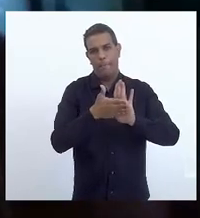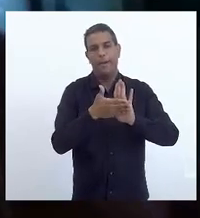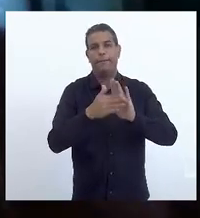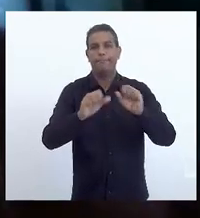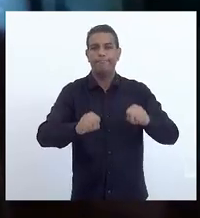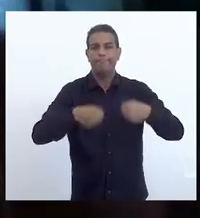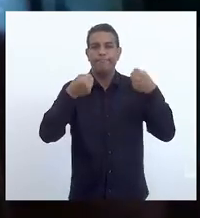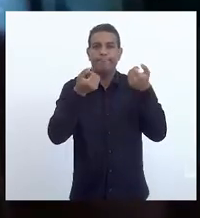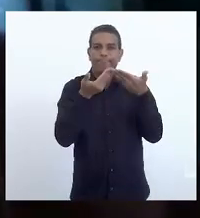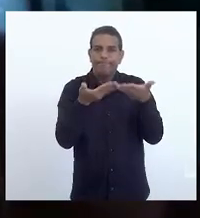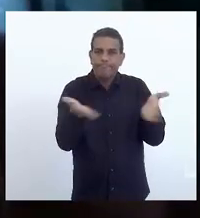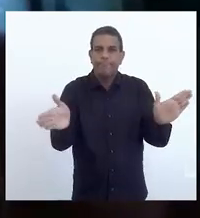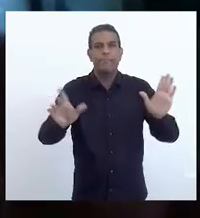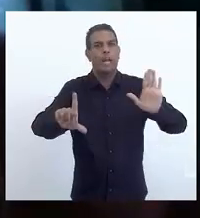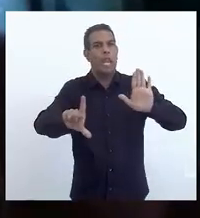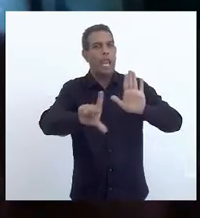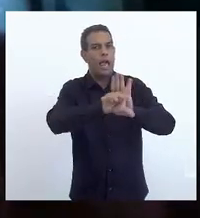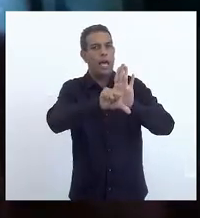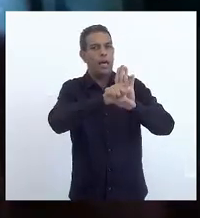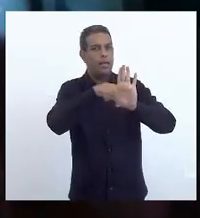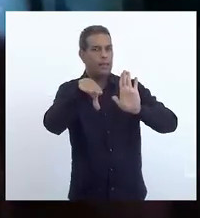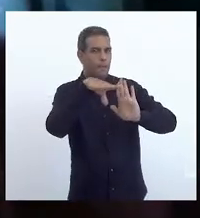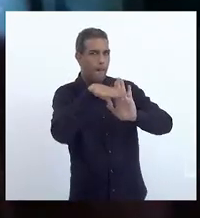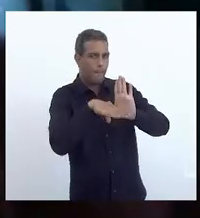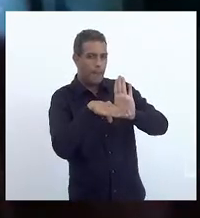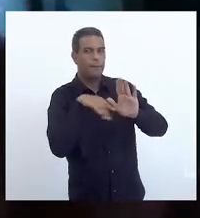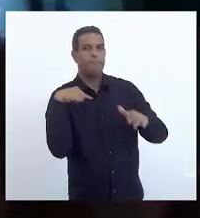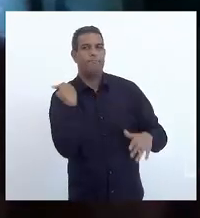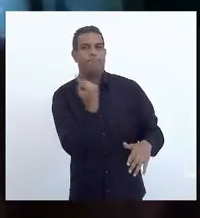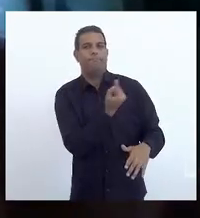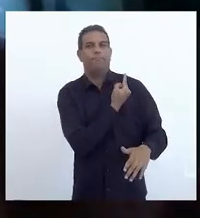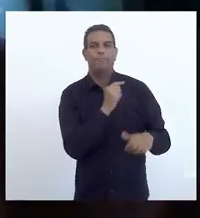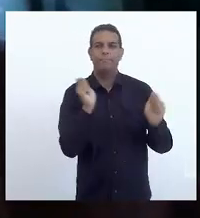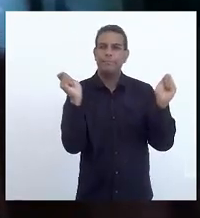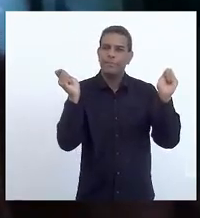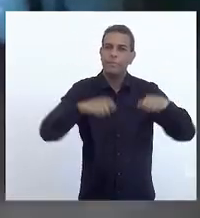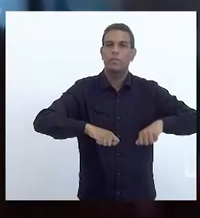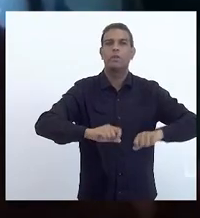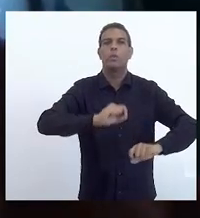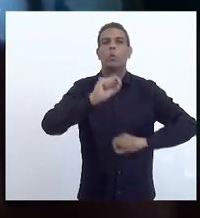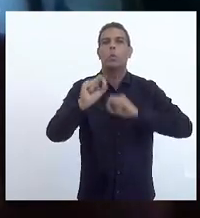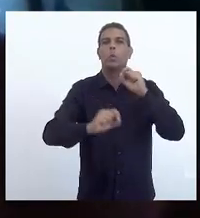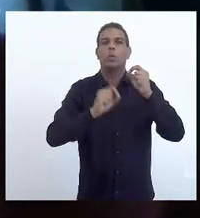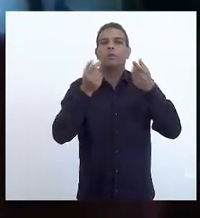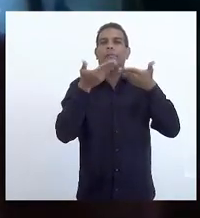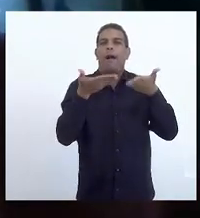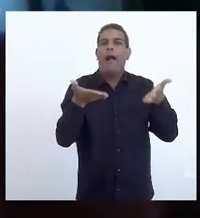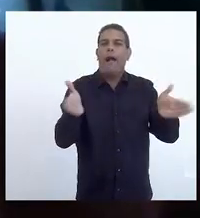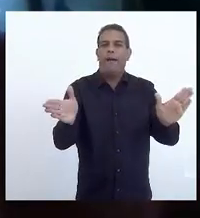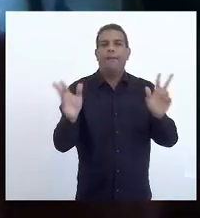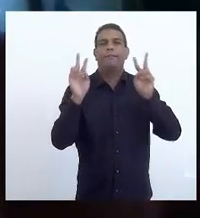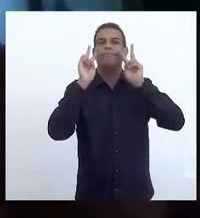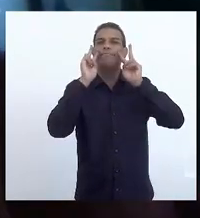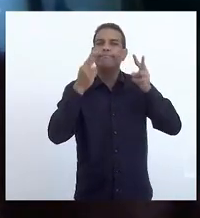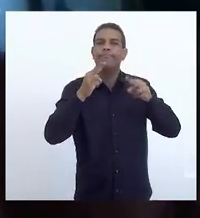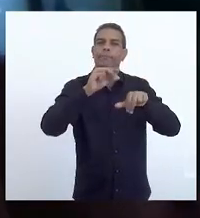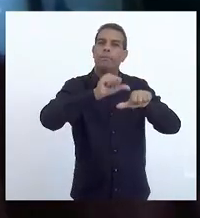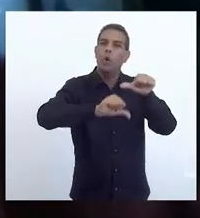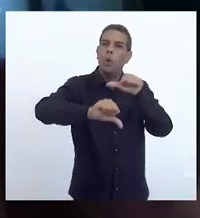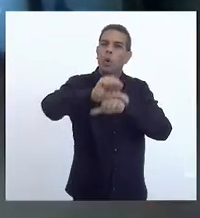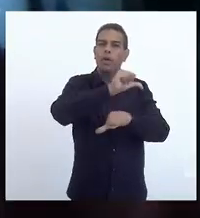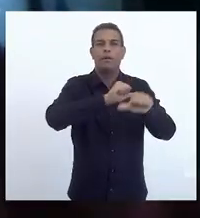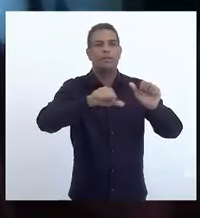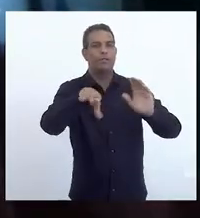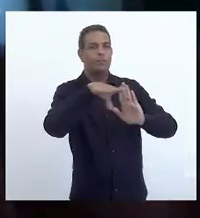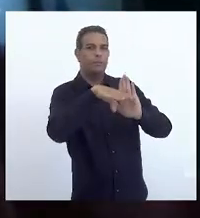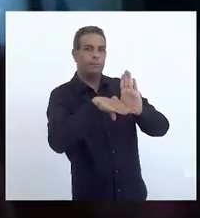amplia uma lei antiga de nossa autoria que Vossa Excelência, André Siciliano, já tinha ampliado também. Você já tinha modificado e ampliado, e